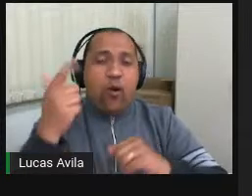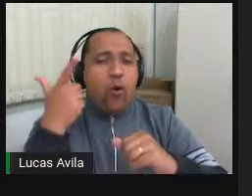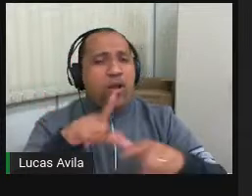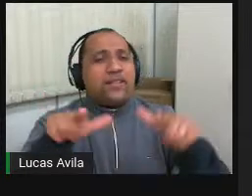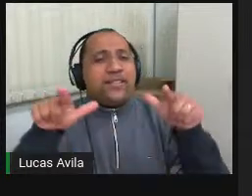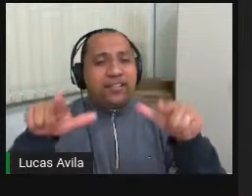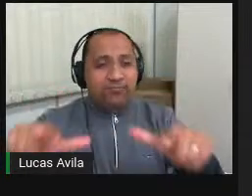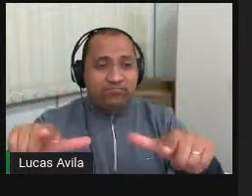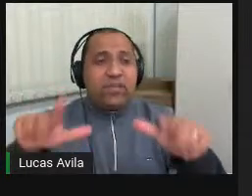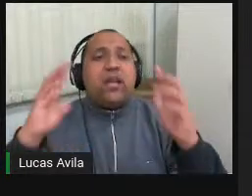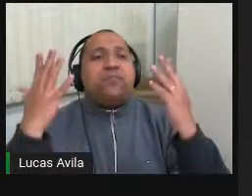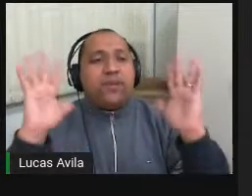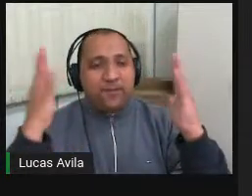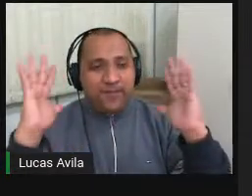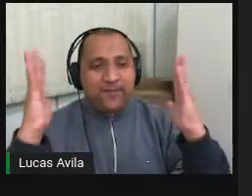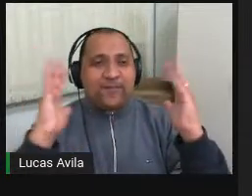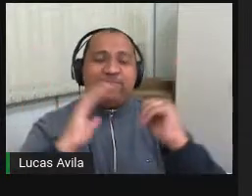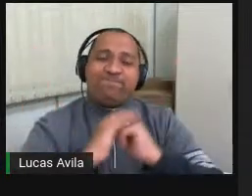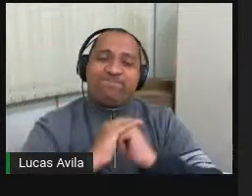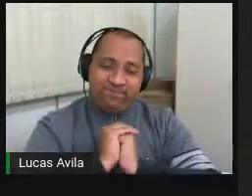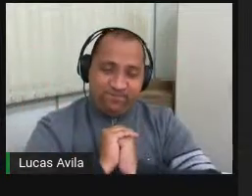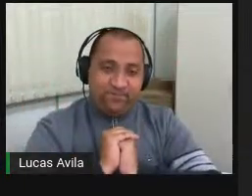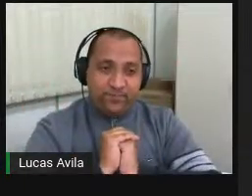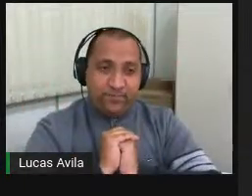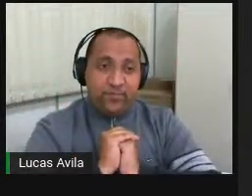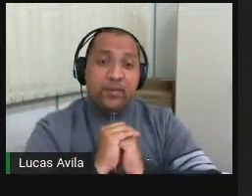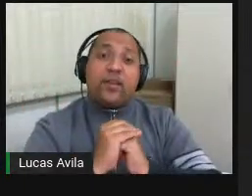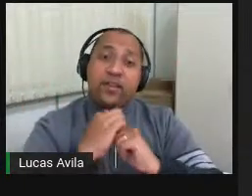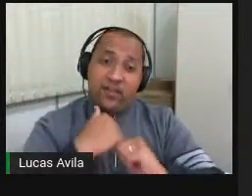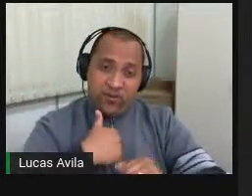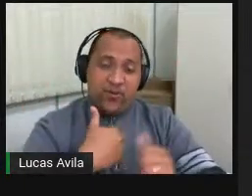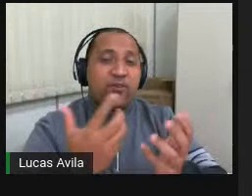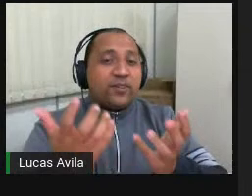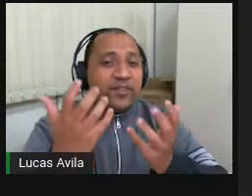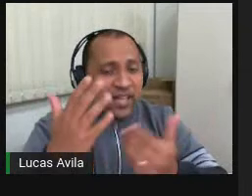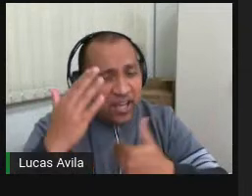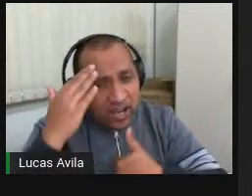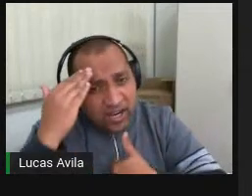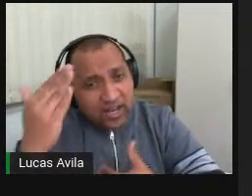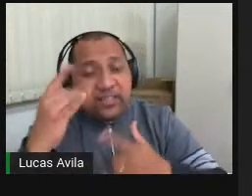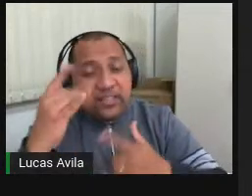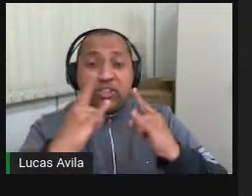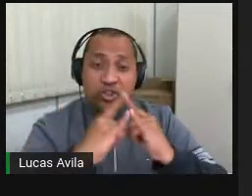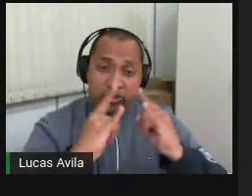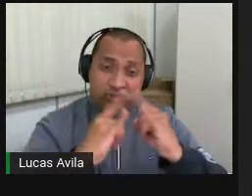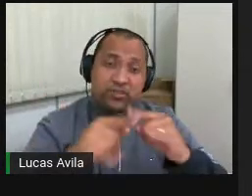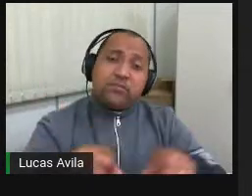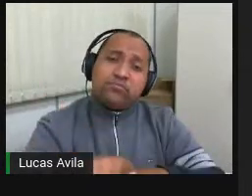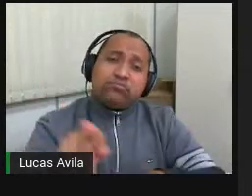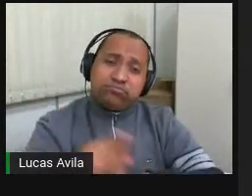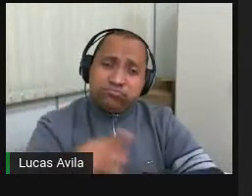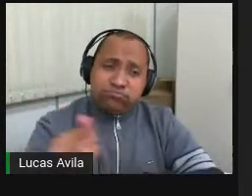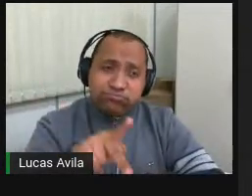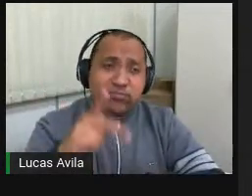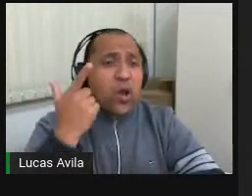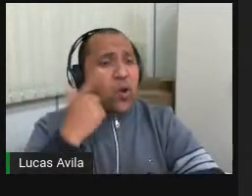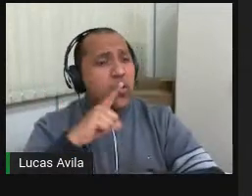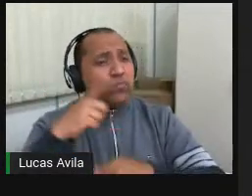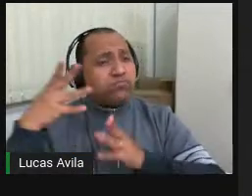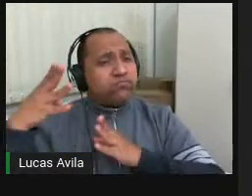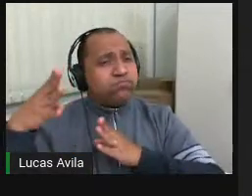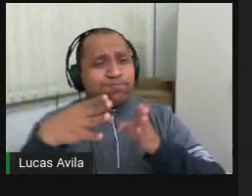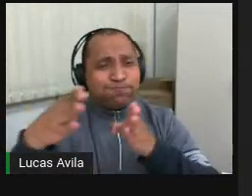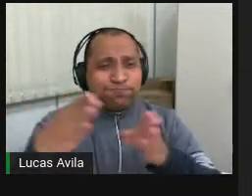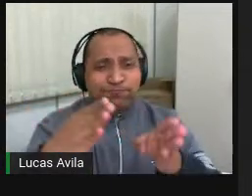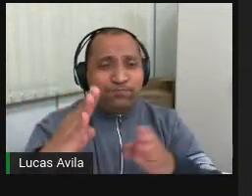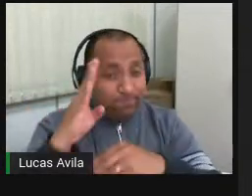grau, parabéns. Eu quero agradecer à instituição e aos professores que fizeram parte da minha trajetória